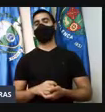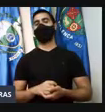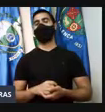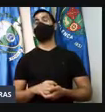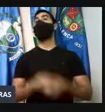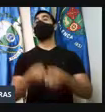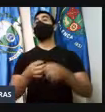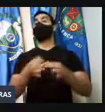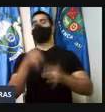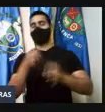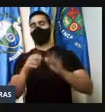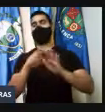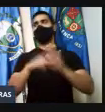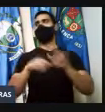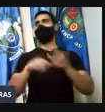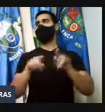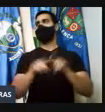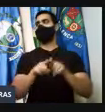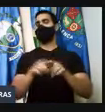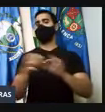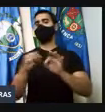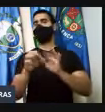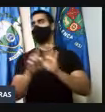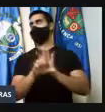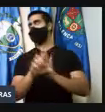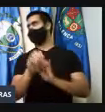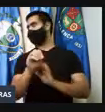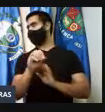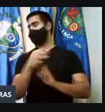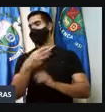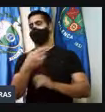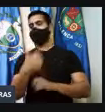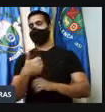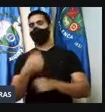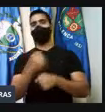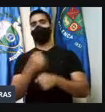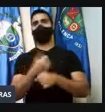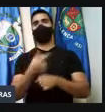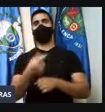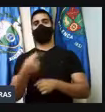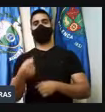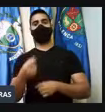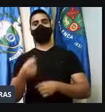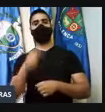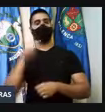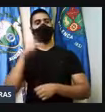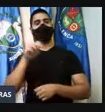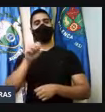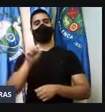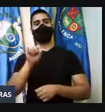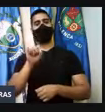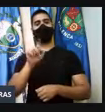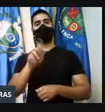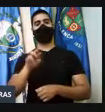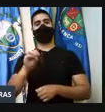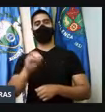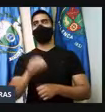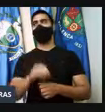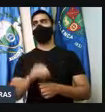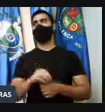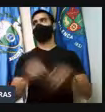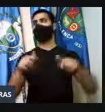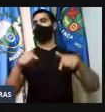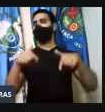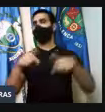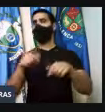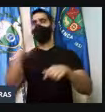Constituição, Justiça e Redação, projeto de resolução 031/2020, vereador Silvio Rogério Furtado da Graça. Fica concedido o